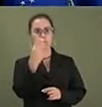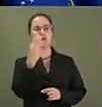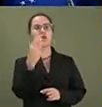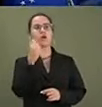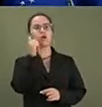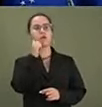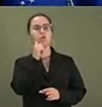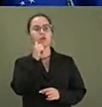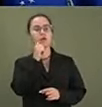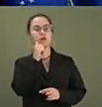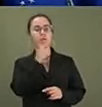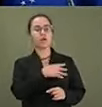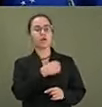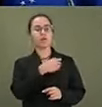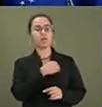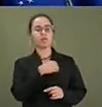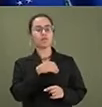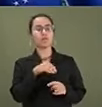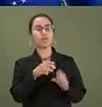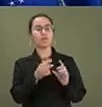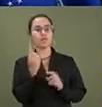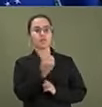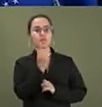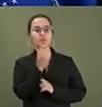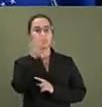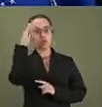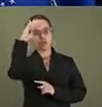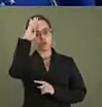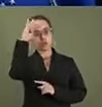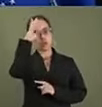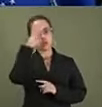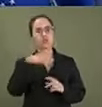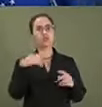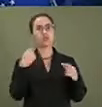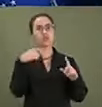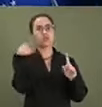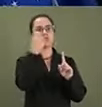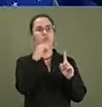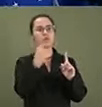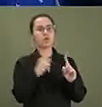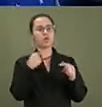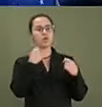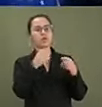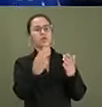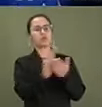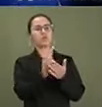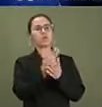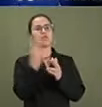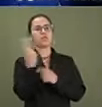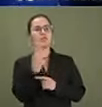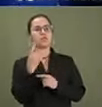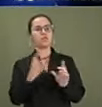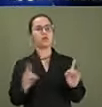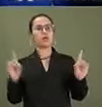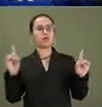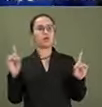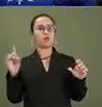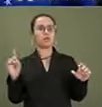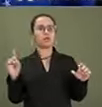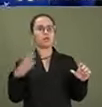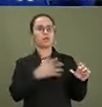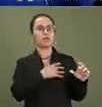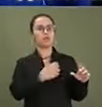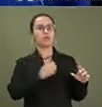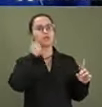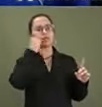solteira de militares mas aí eu queria chamar a atenção também que pau que dá enchi que tem que dar em francês gente então tolando o projeto aqui também no senado também aqui ó filha